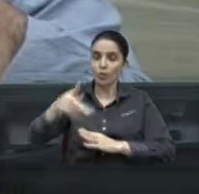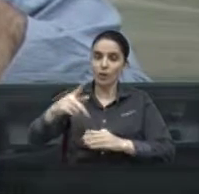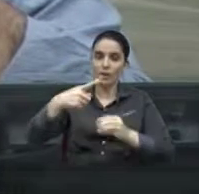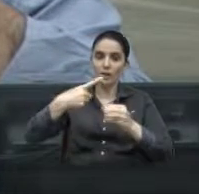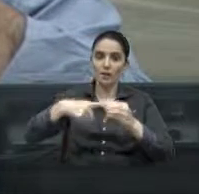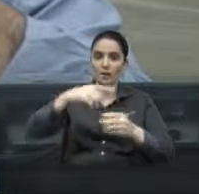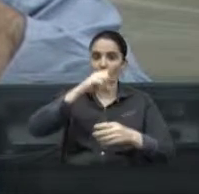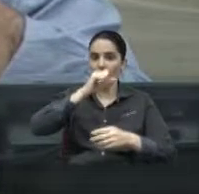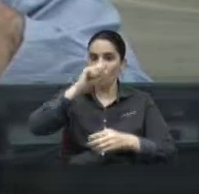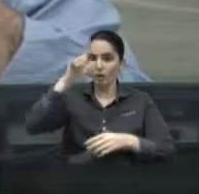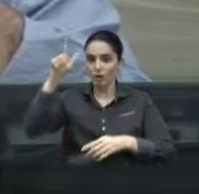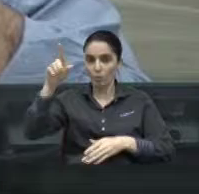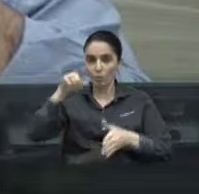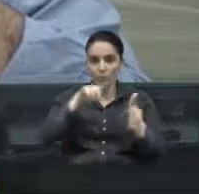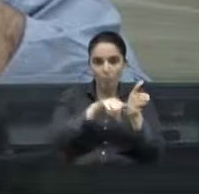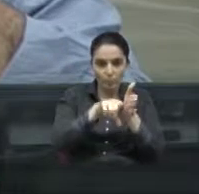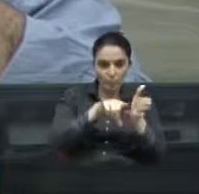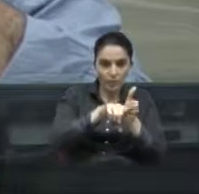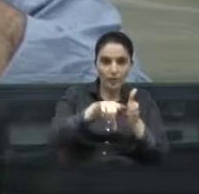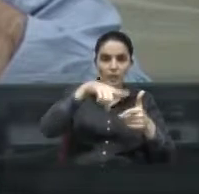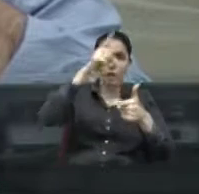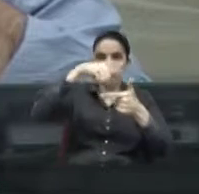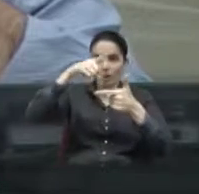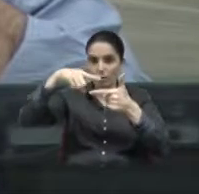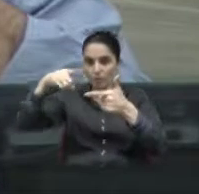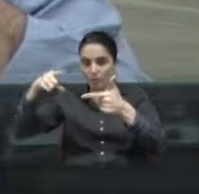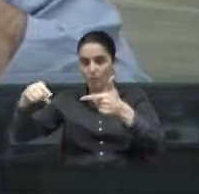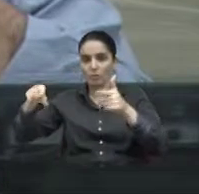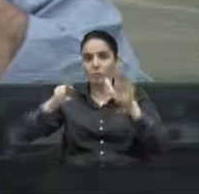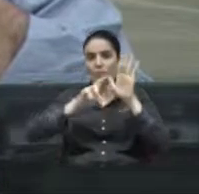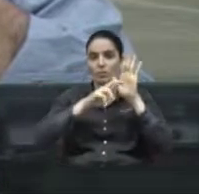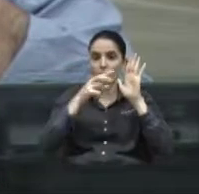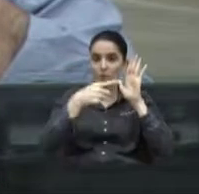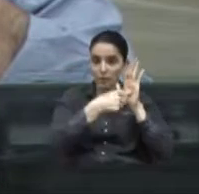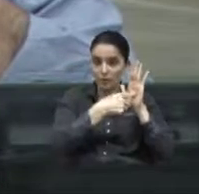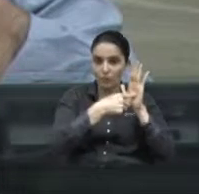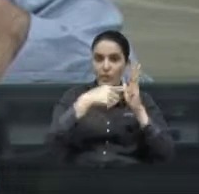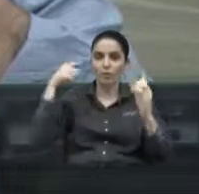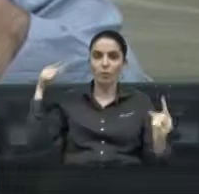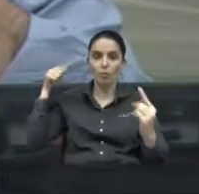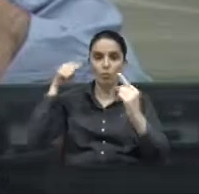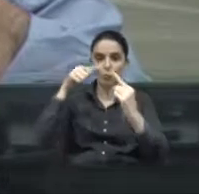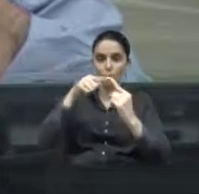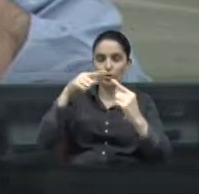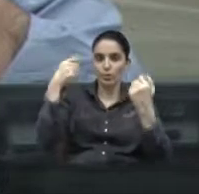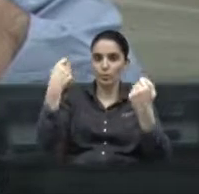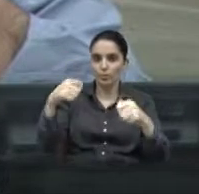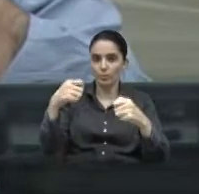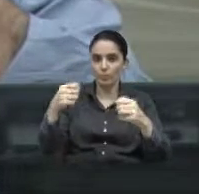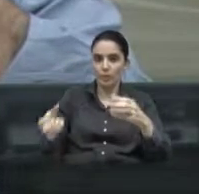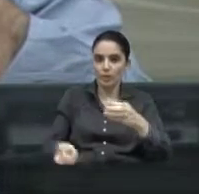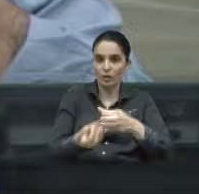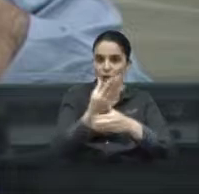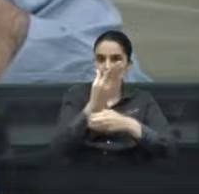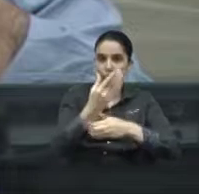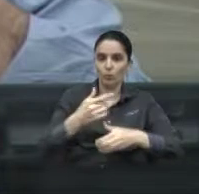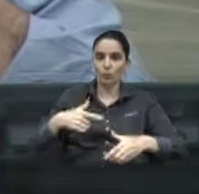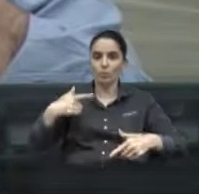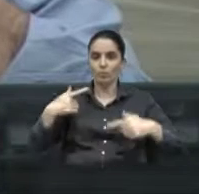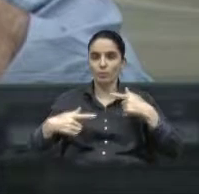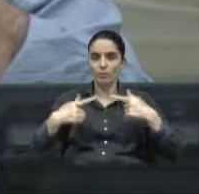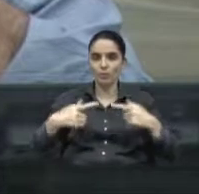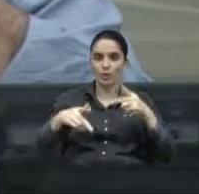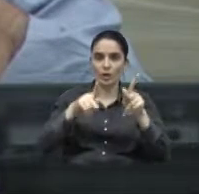diretrizes, referências e objetivos e metas a serem buscadas quando da instituição de uma política